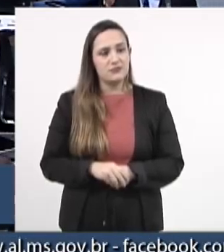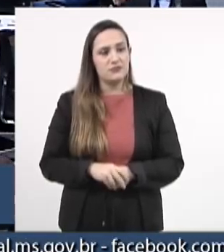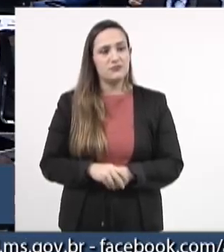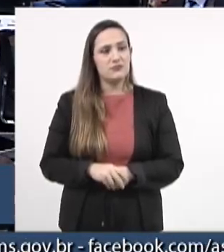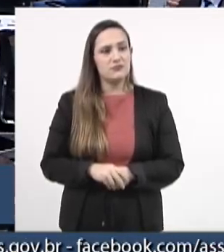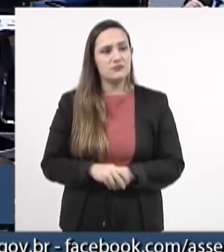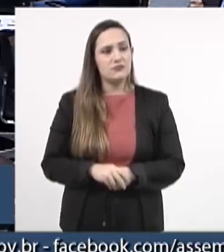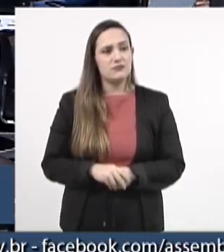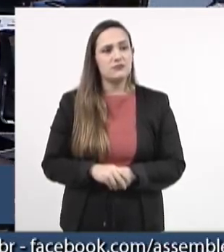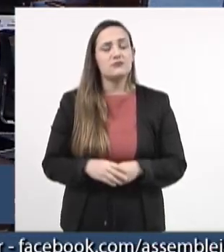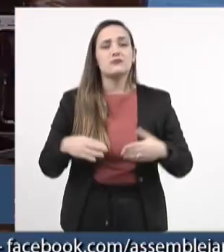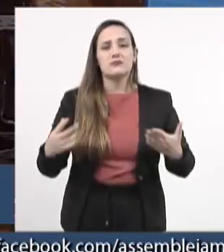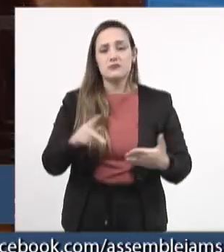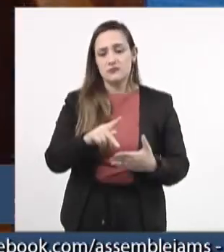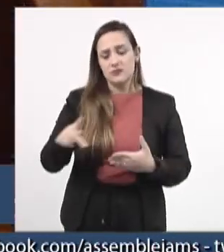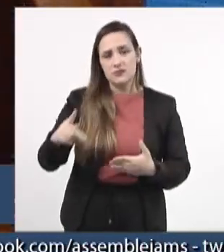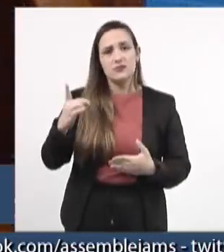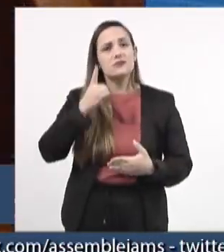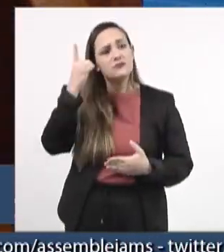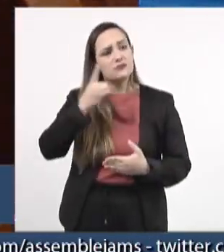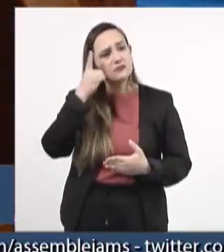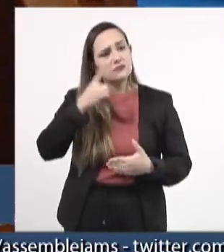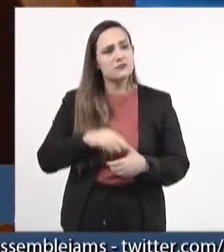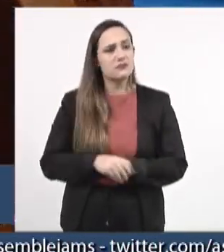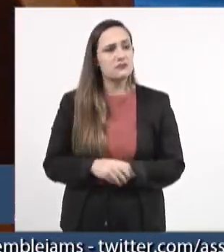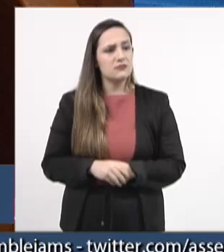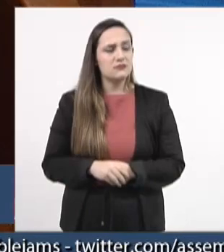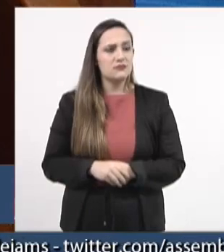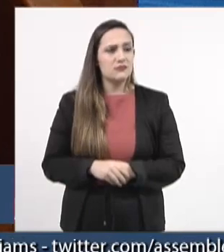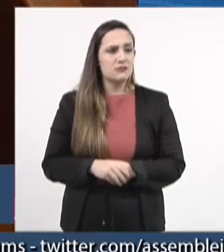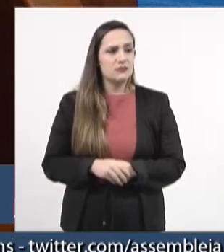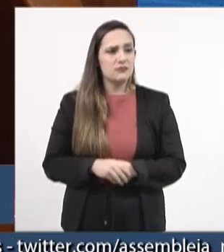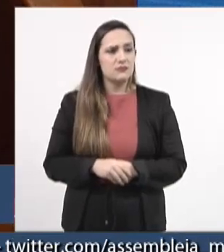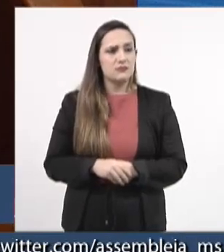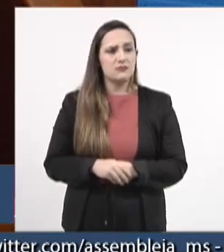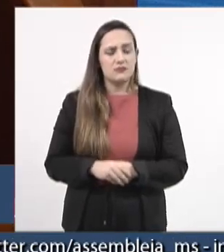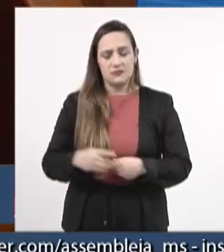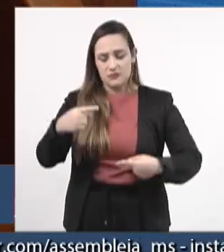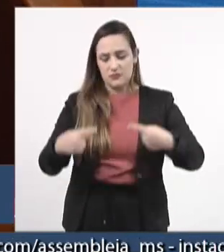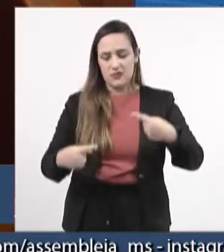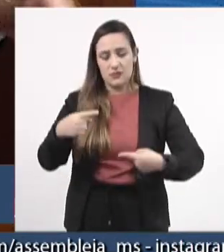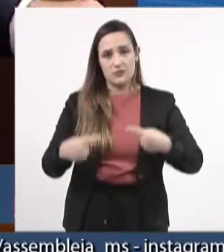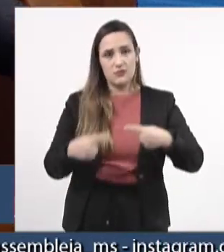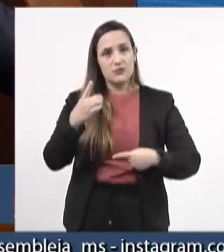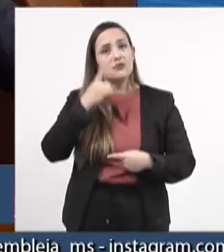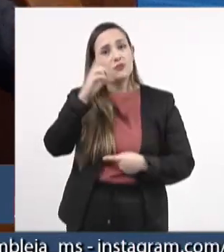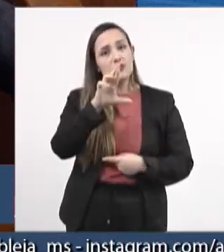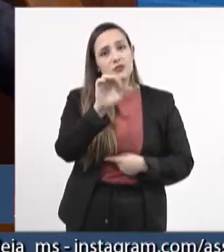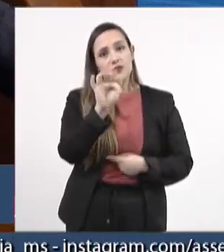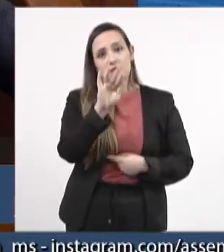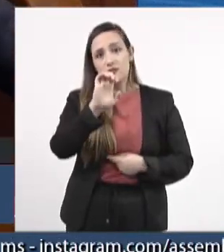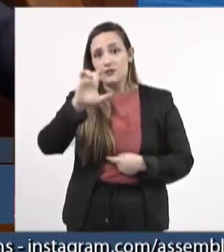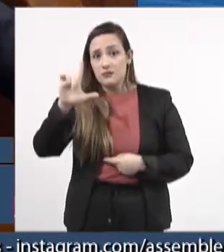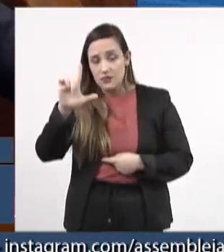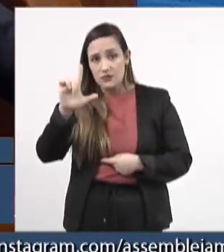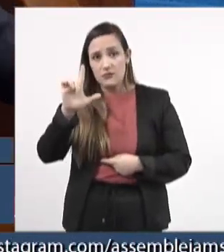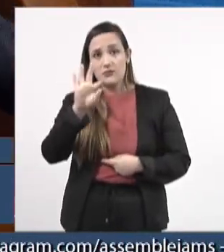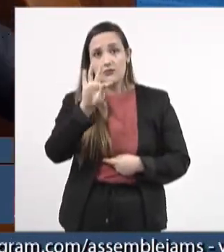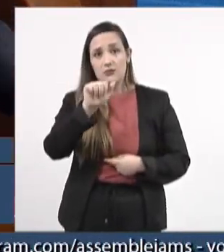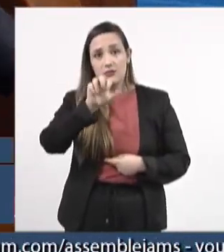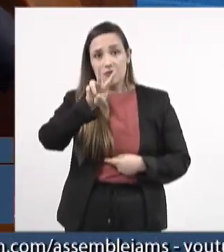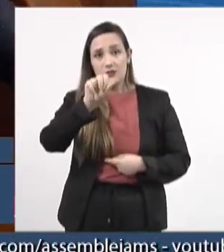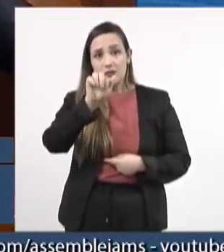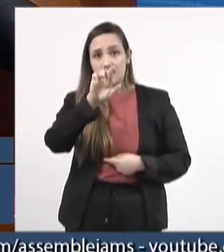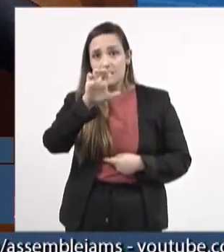Senhor presidente, senhores deputados, eu acho que o debate que o deputado Rafael Tavares traz